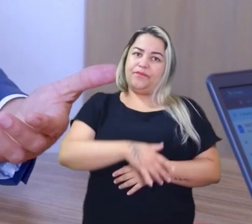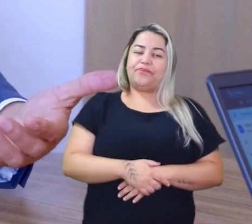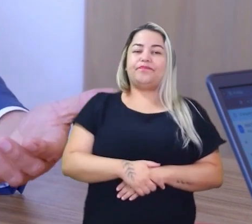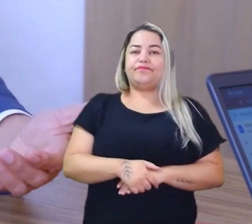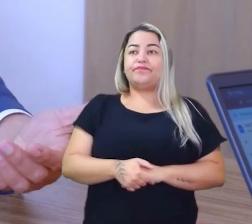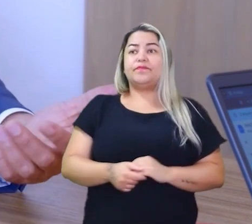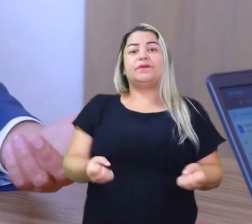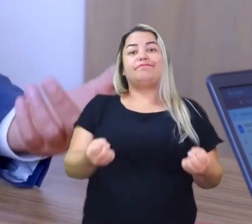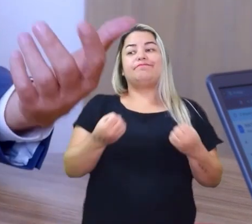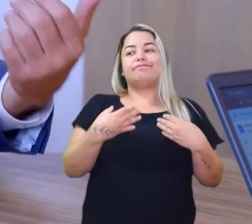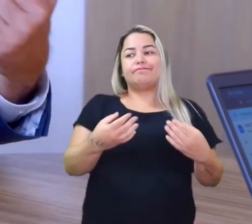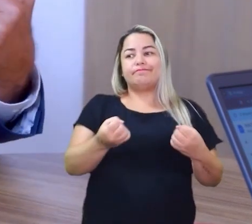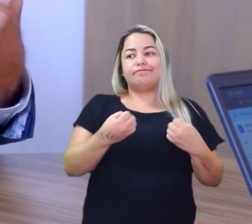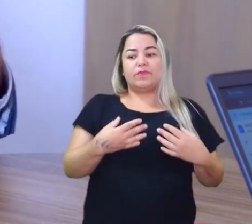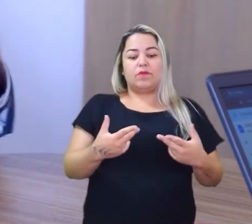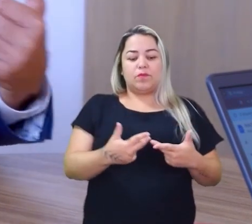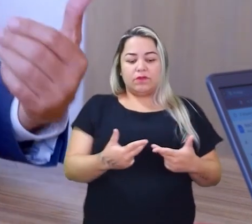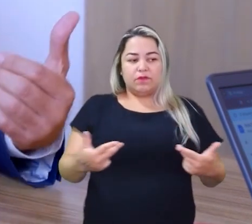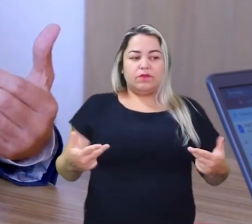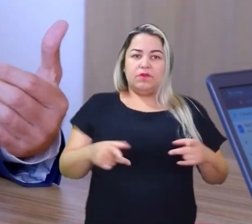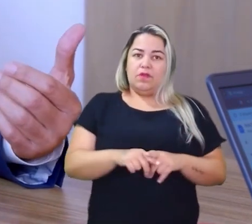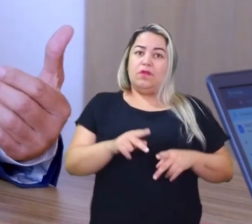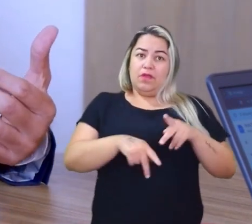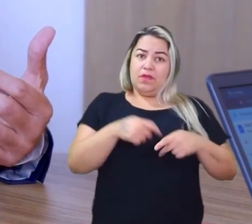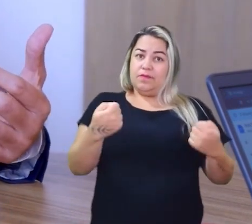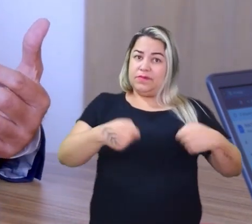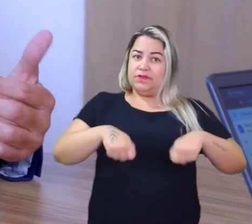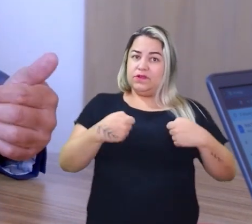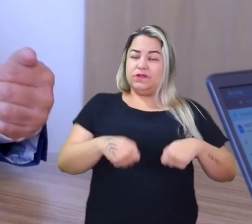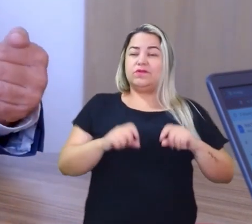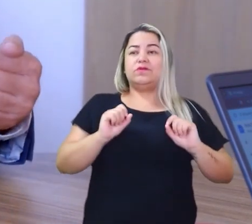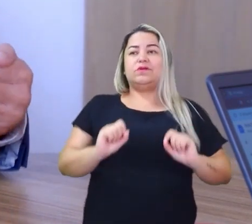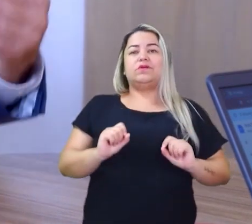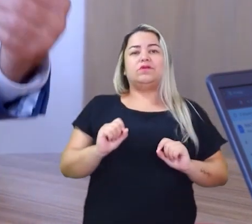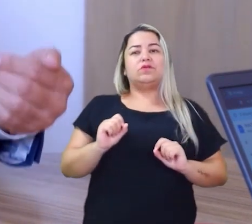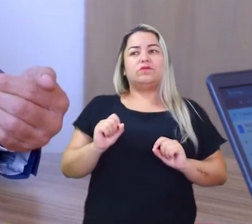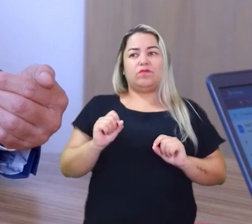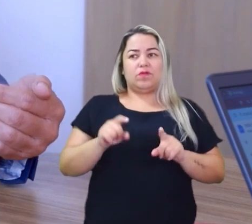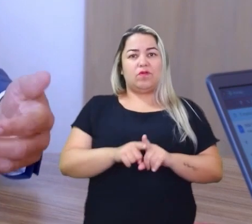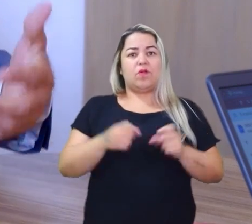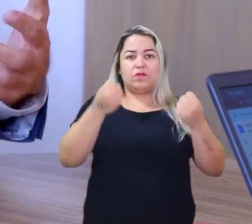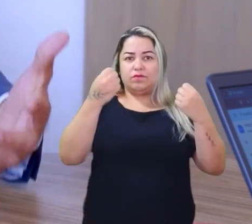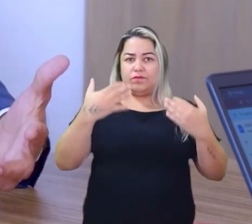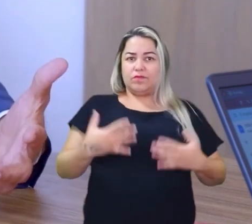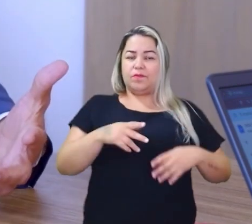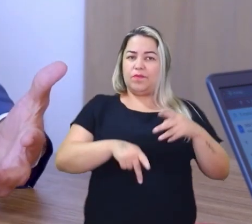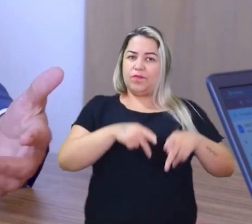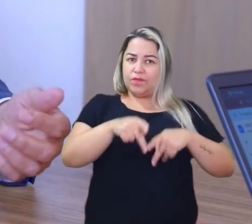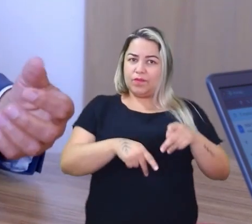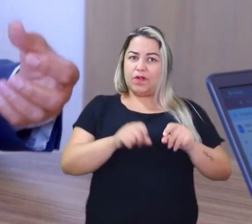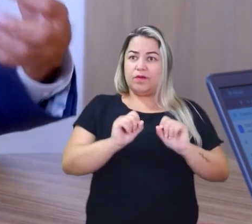a população também me ensina muita coisa. Então, essa popularização é necessária, e além de você fazer a explicação